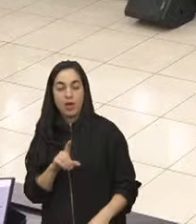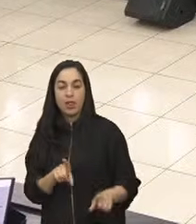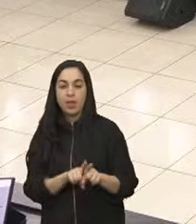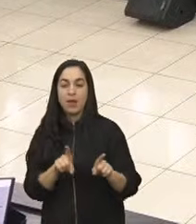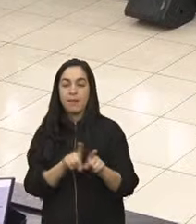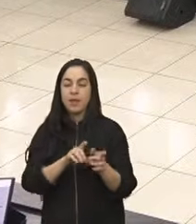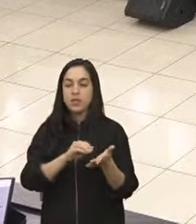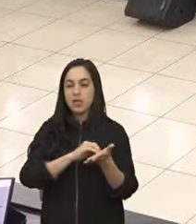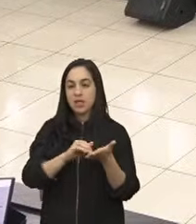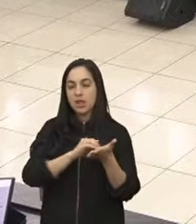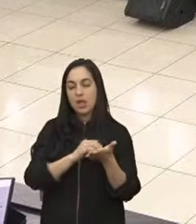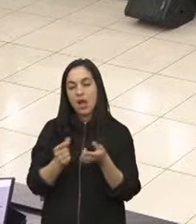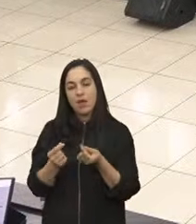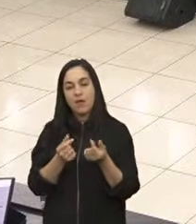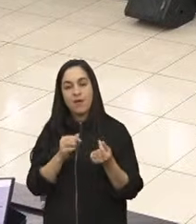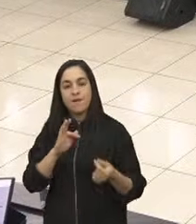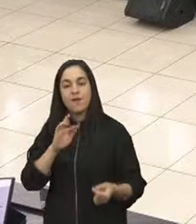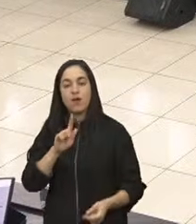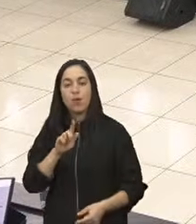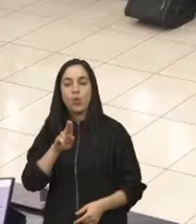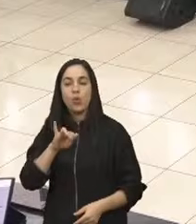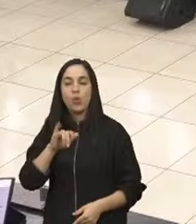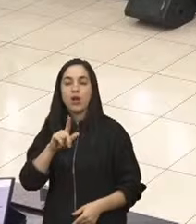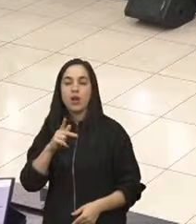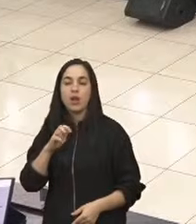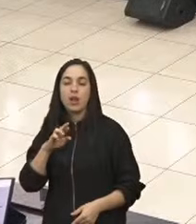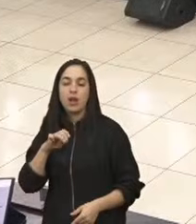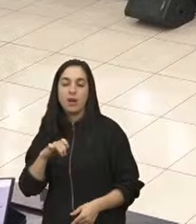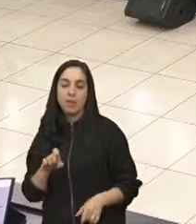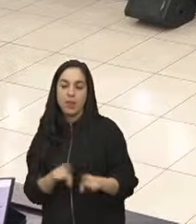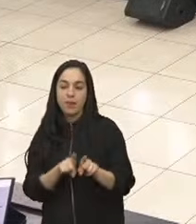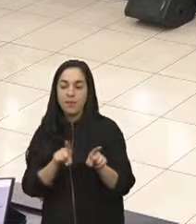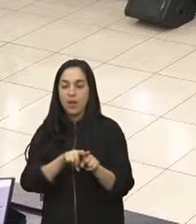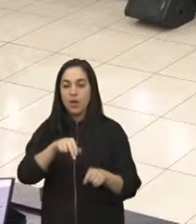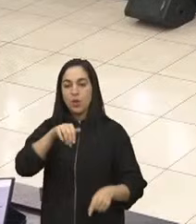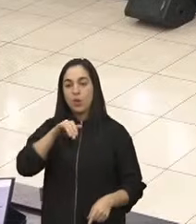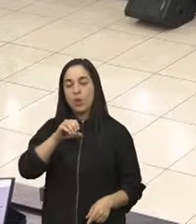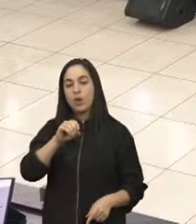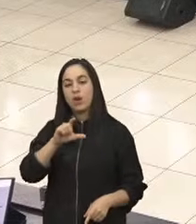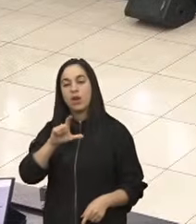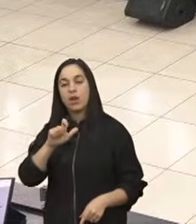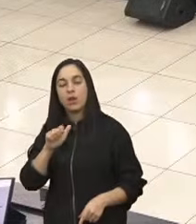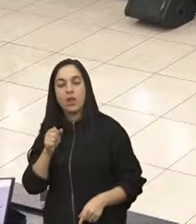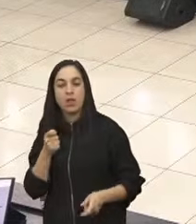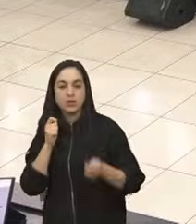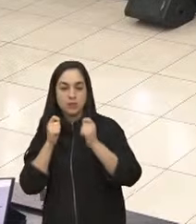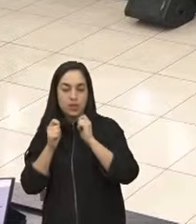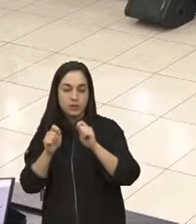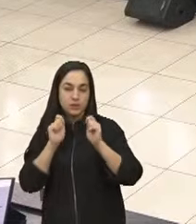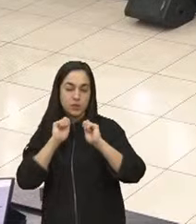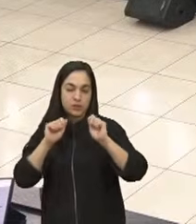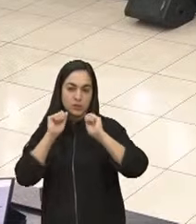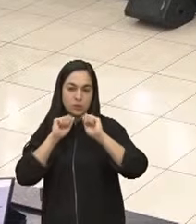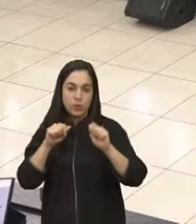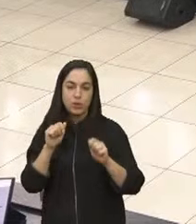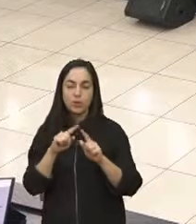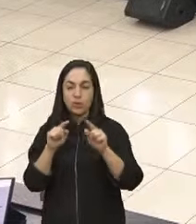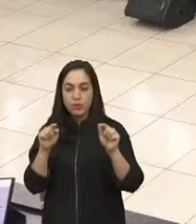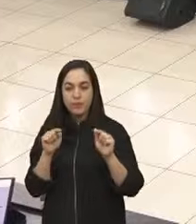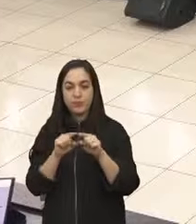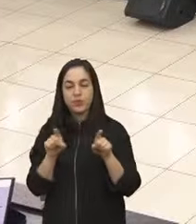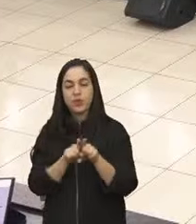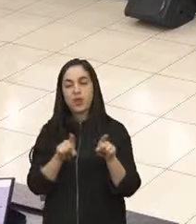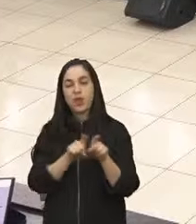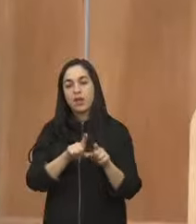secretário de Finanças, o Guilherme, cumprimentar o Nicolas, assessor do gabinete, cumprimentar o Roberto Abreu, secretário de